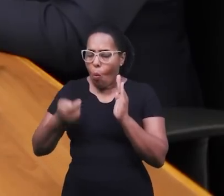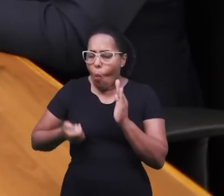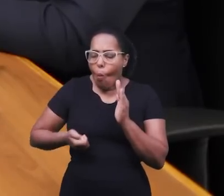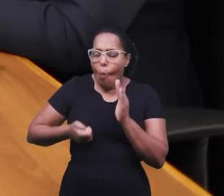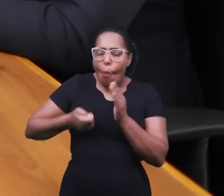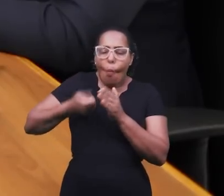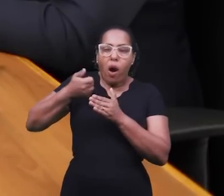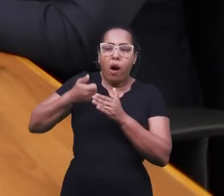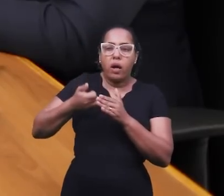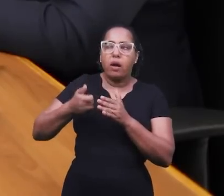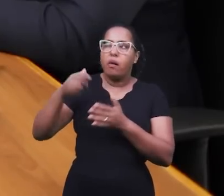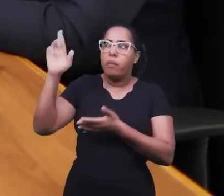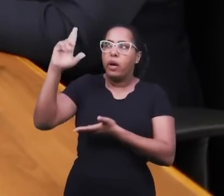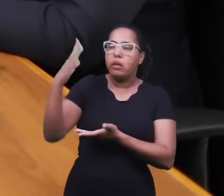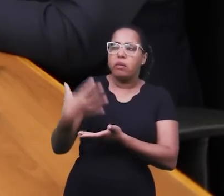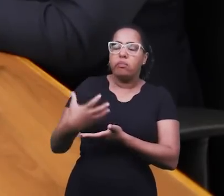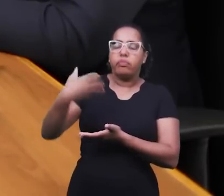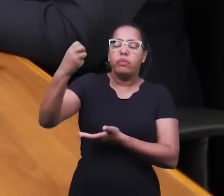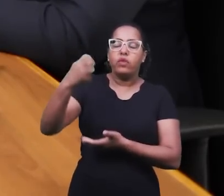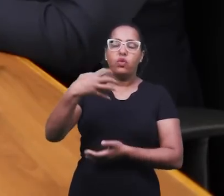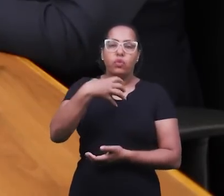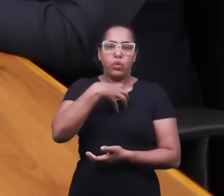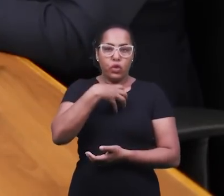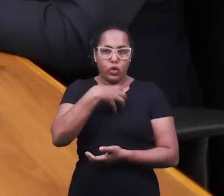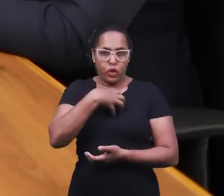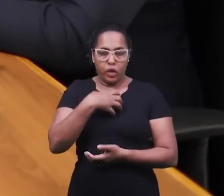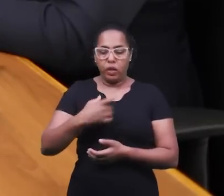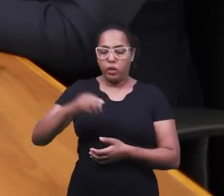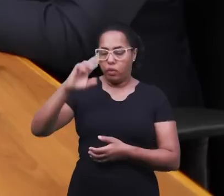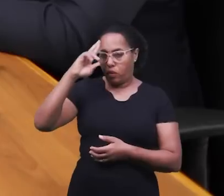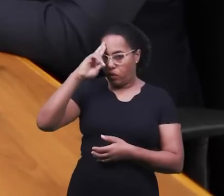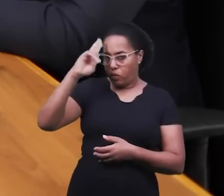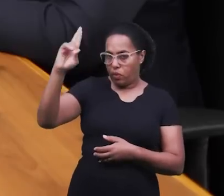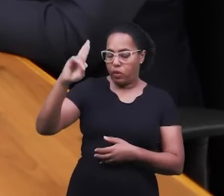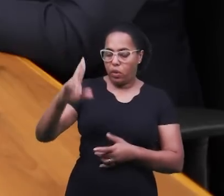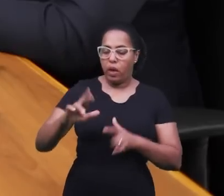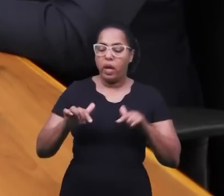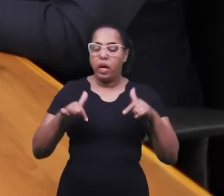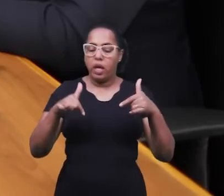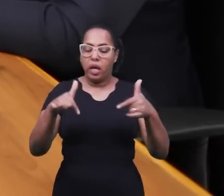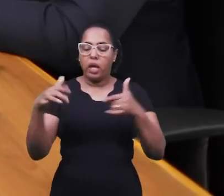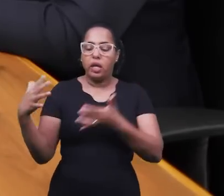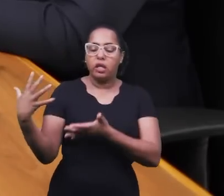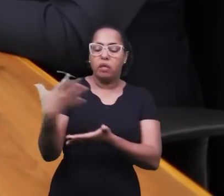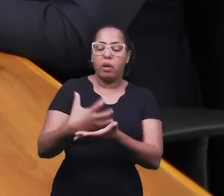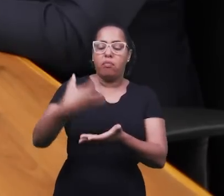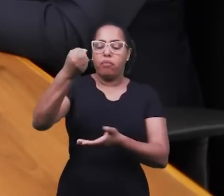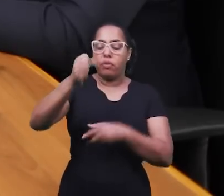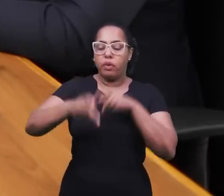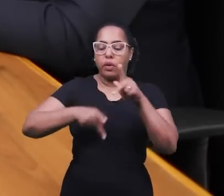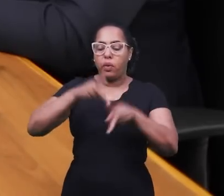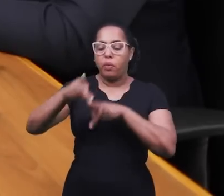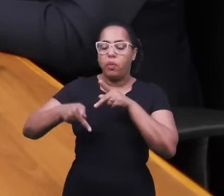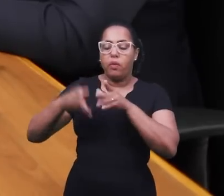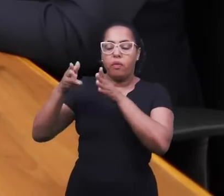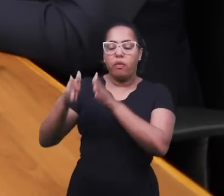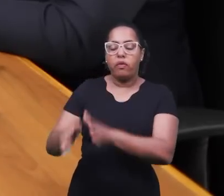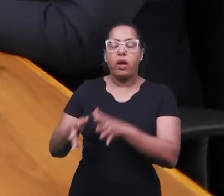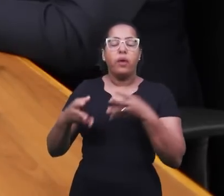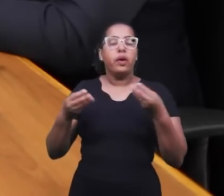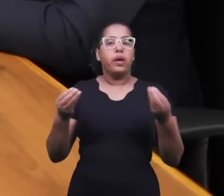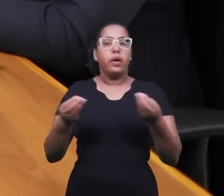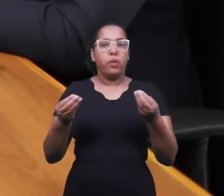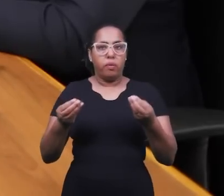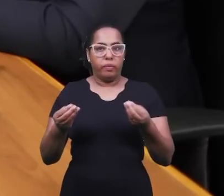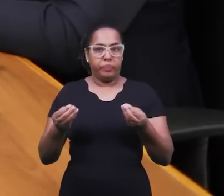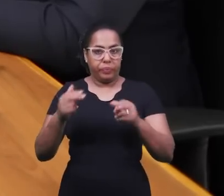arrebatamento da igreja, a maneira como o Senhor iria fazer para arrebatar a igreja era